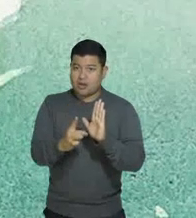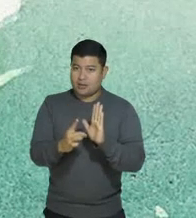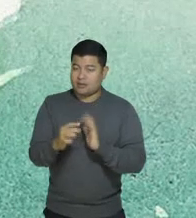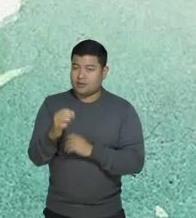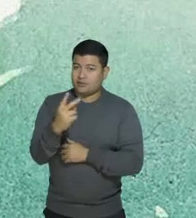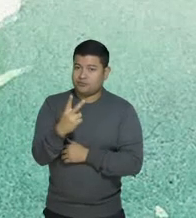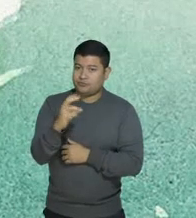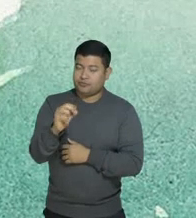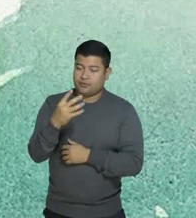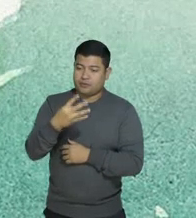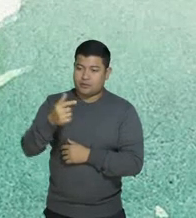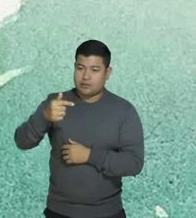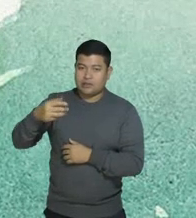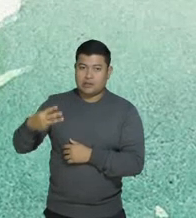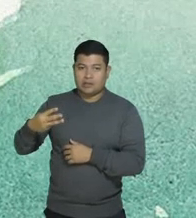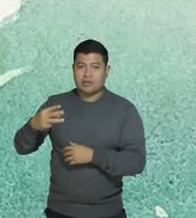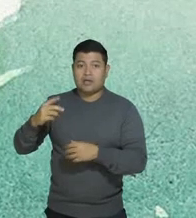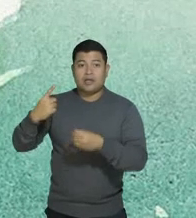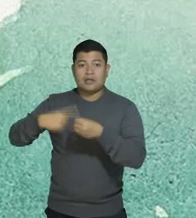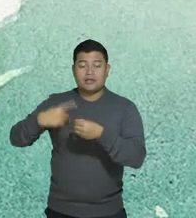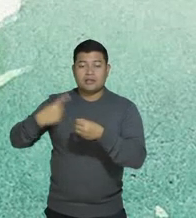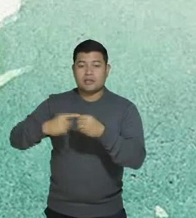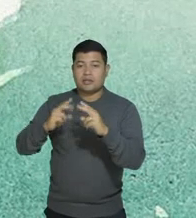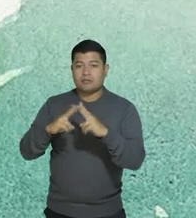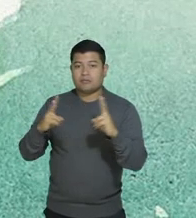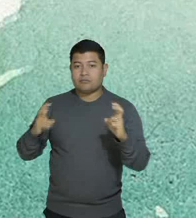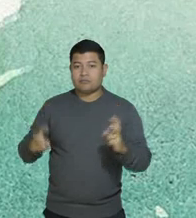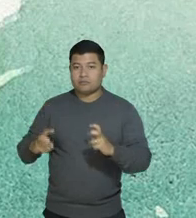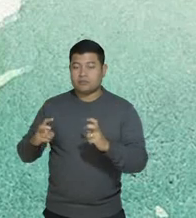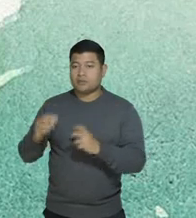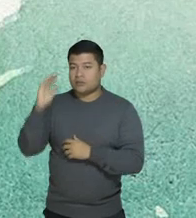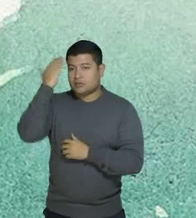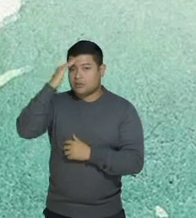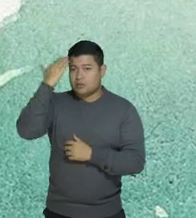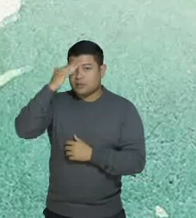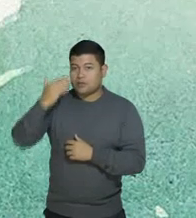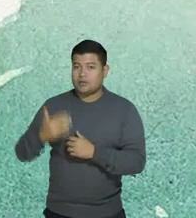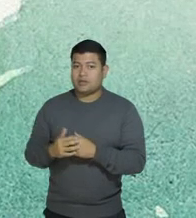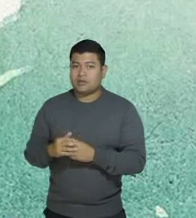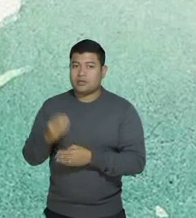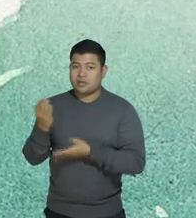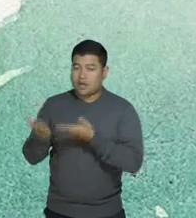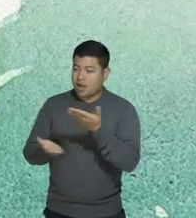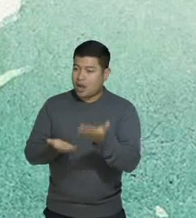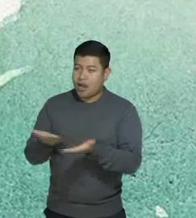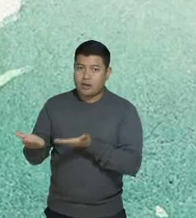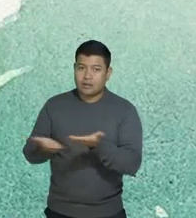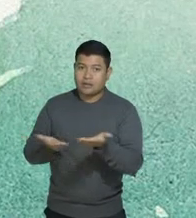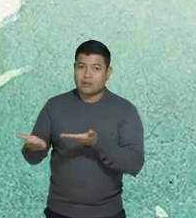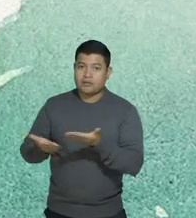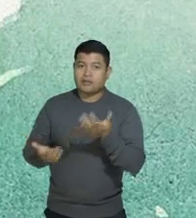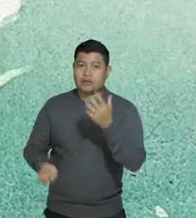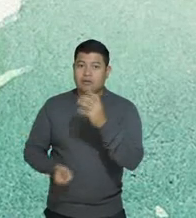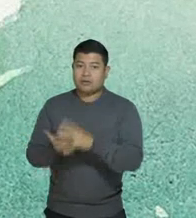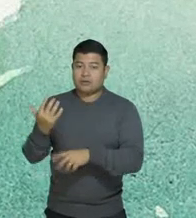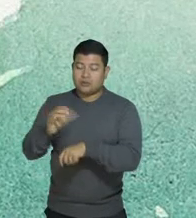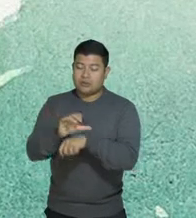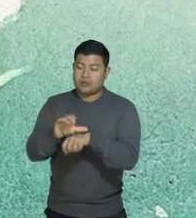20.473 do município de Florianópolis, considerando a integralidade da assistência estabelecida na Constituição